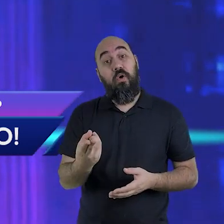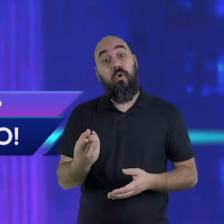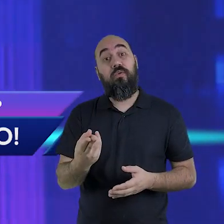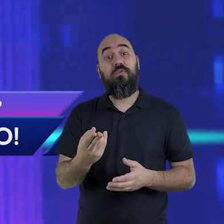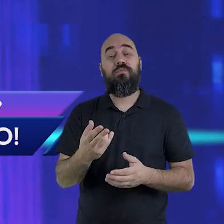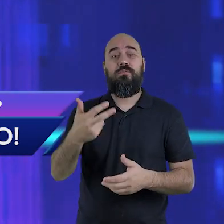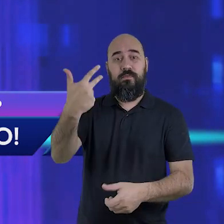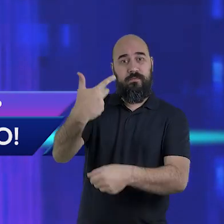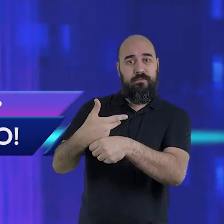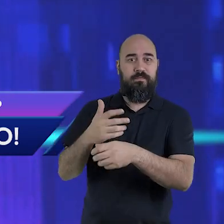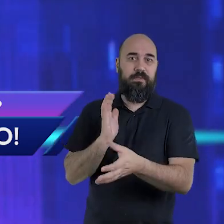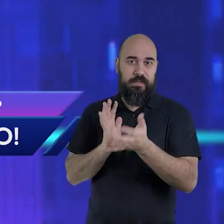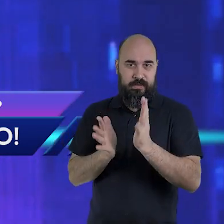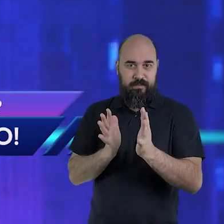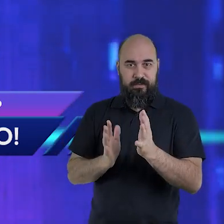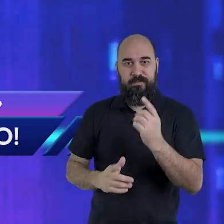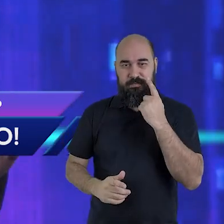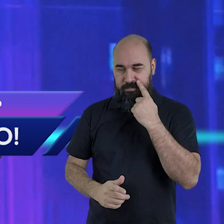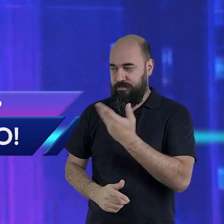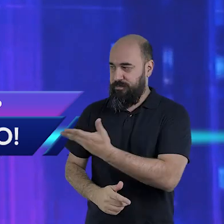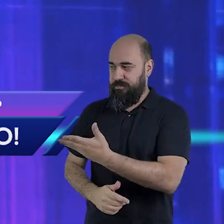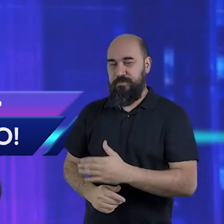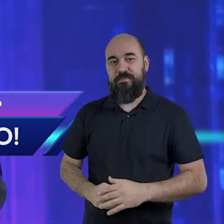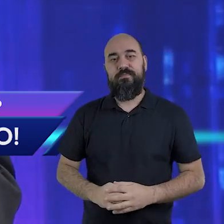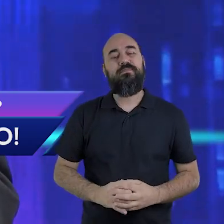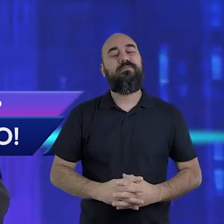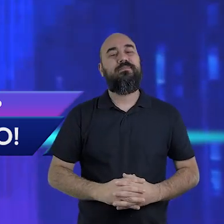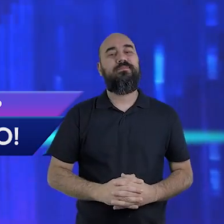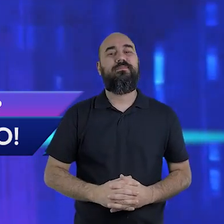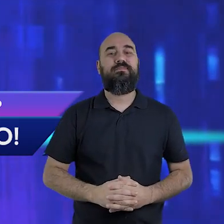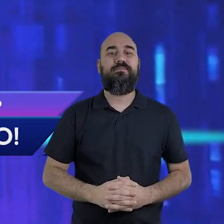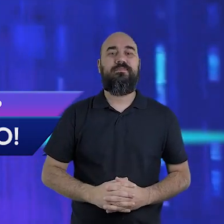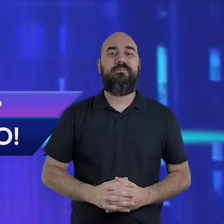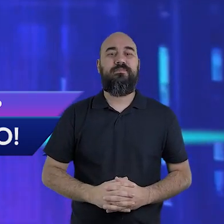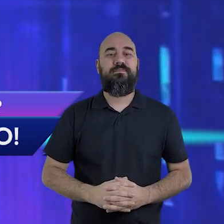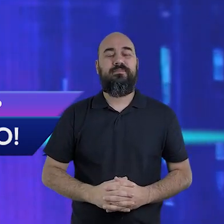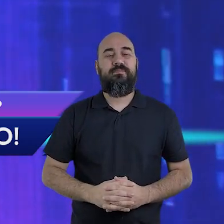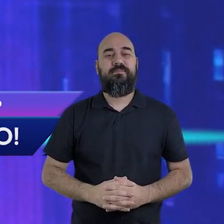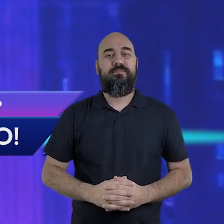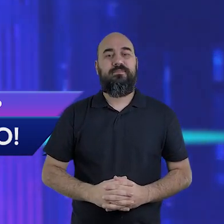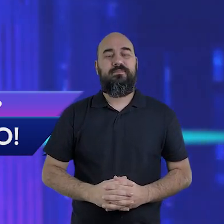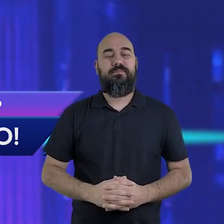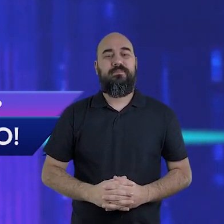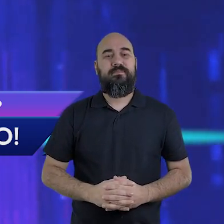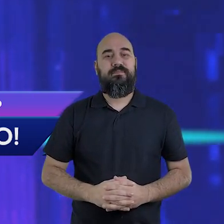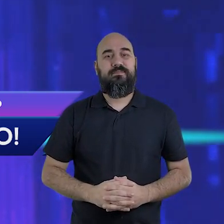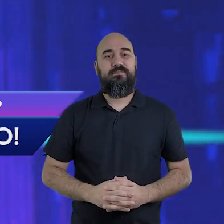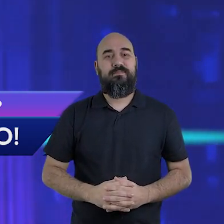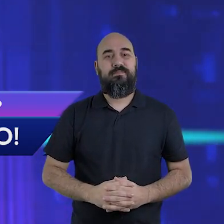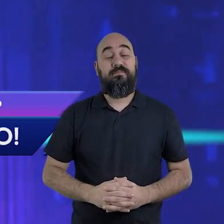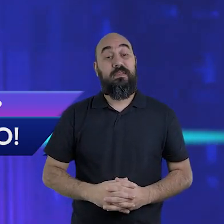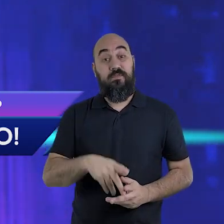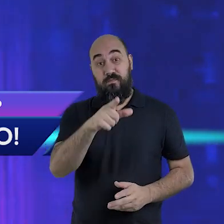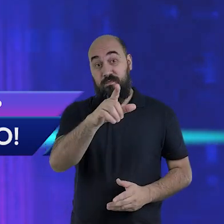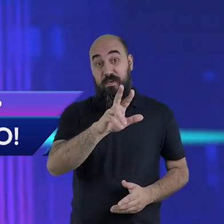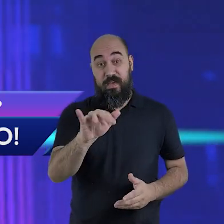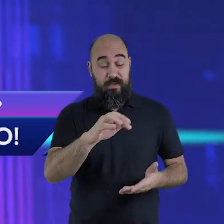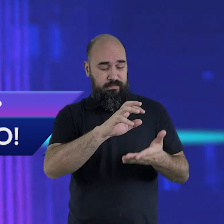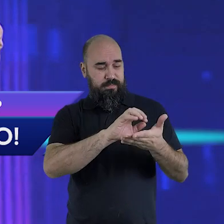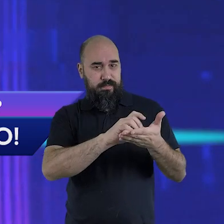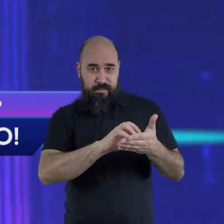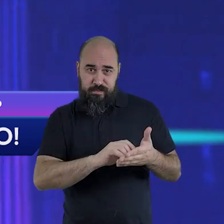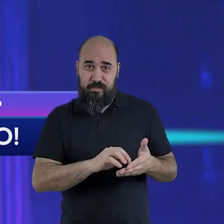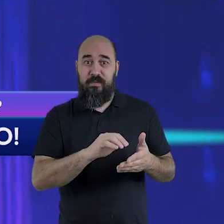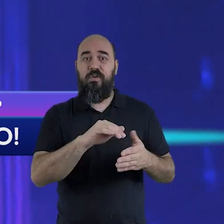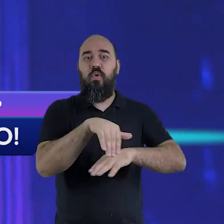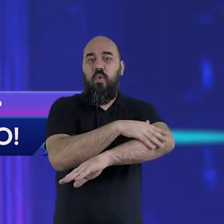98244 0077. Só enviar uma mensagenzinha, você vai preencher um pequeno cadastro e então vai se tornar aluno da escola bíblica